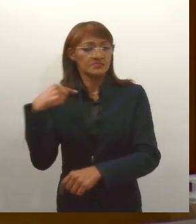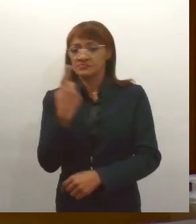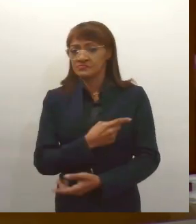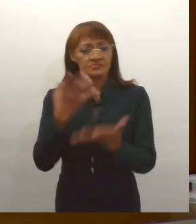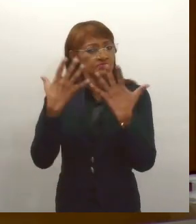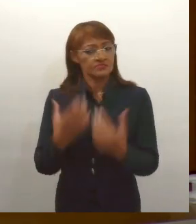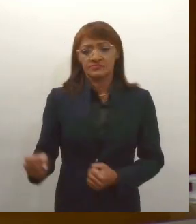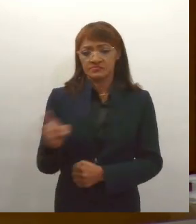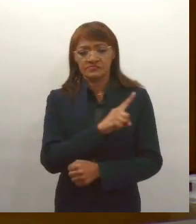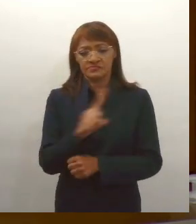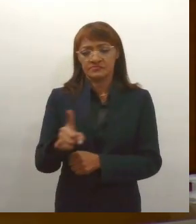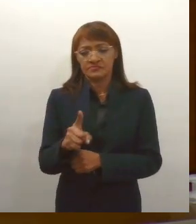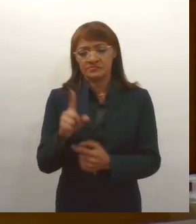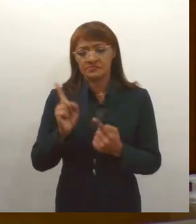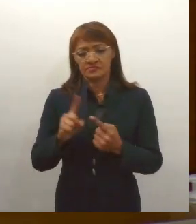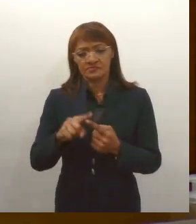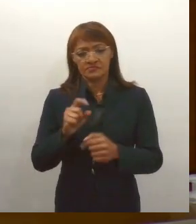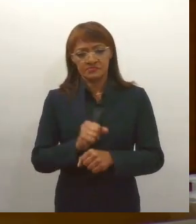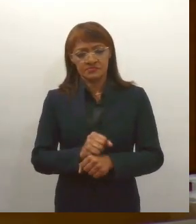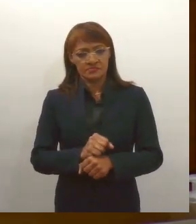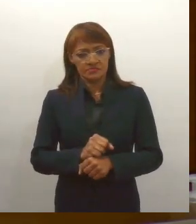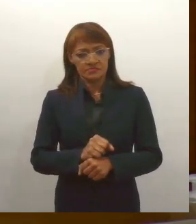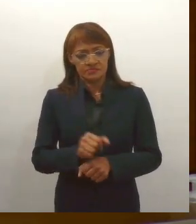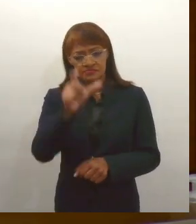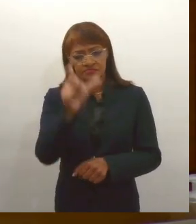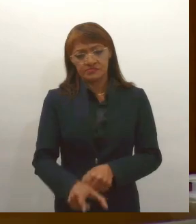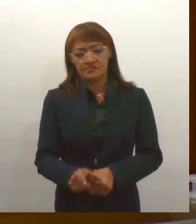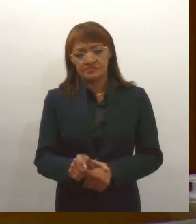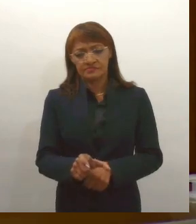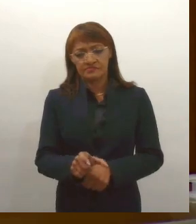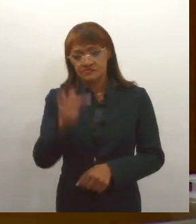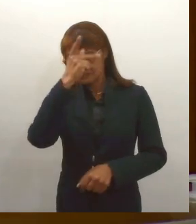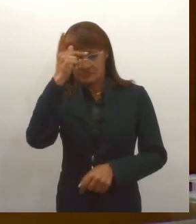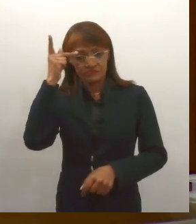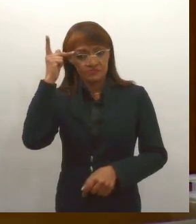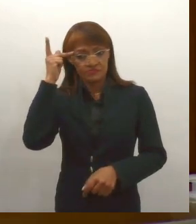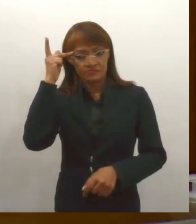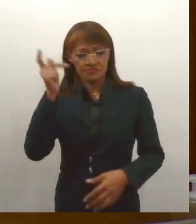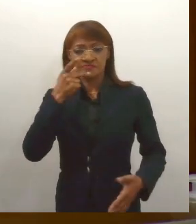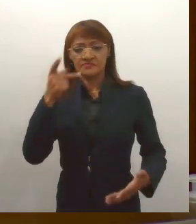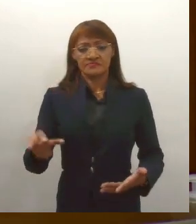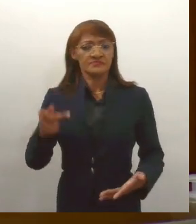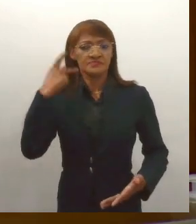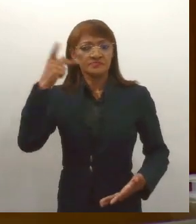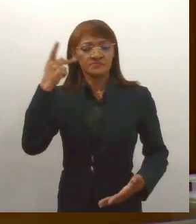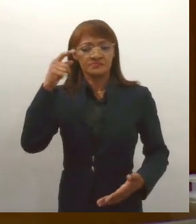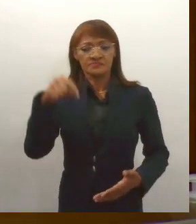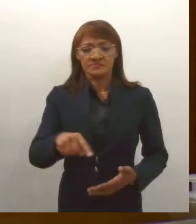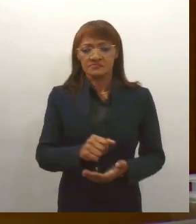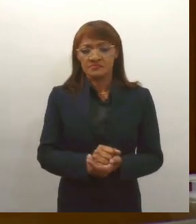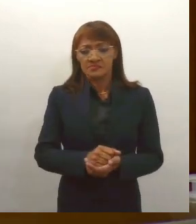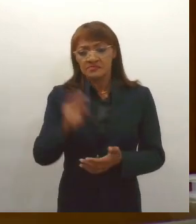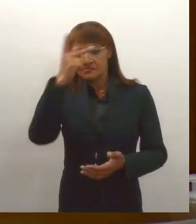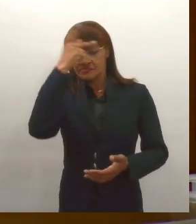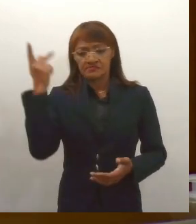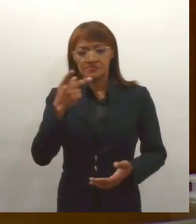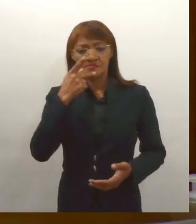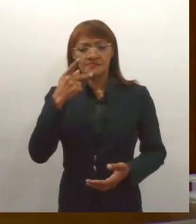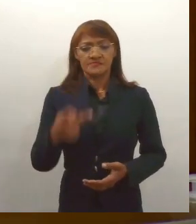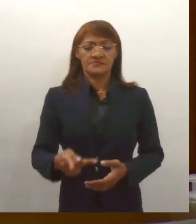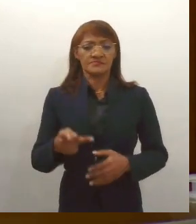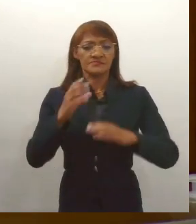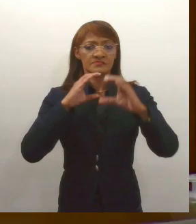comportamento de uma pessoa que se diz parlamentar de uma pessoa que se diz comunicador e ainda mais senhor